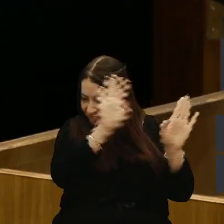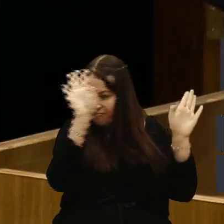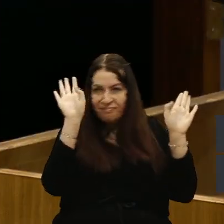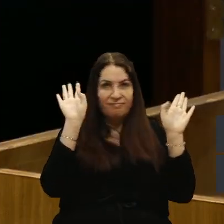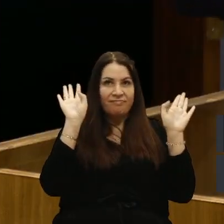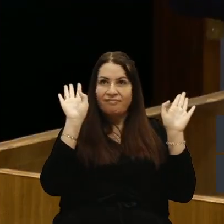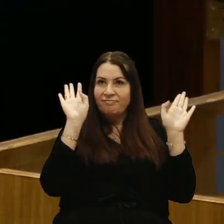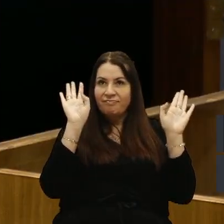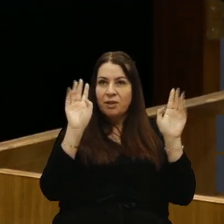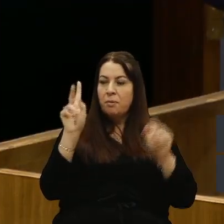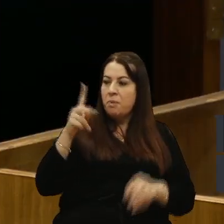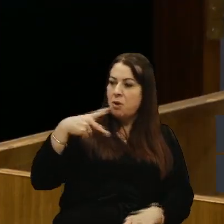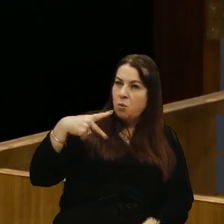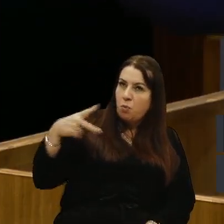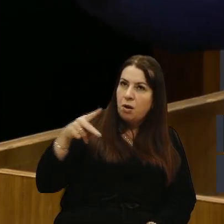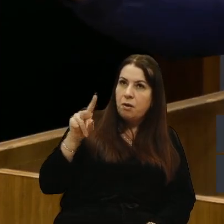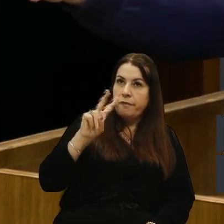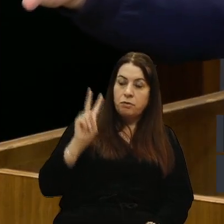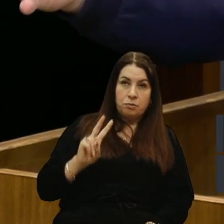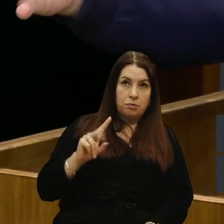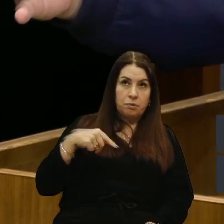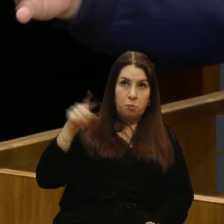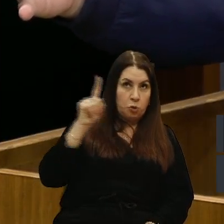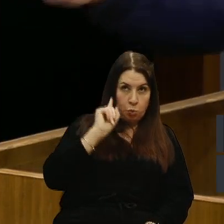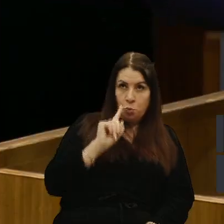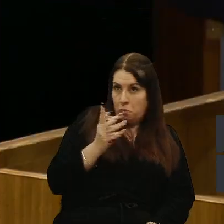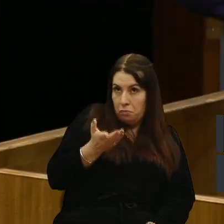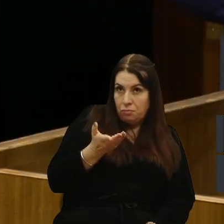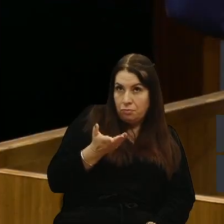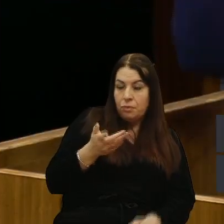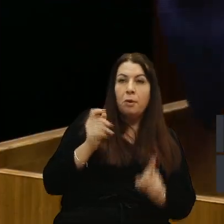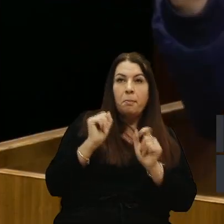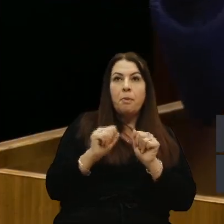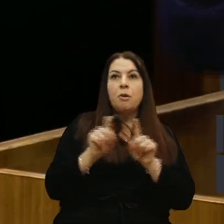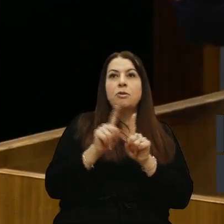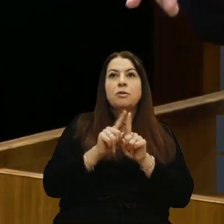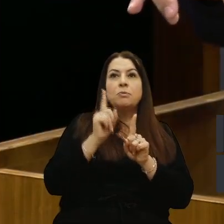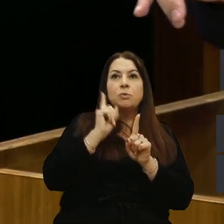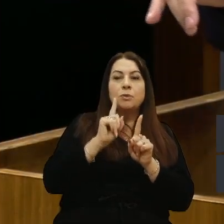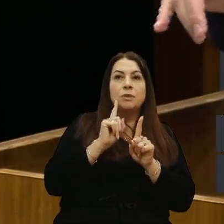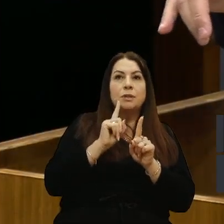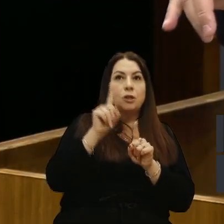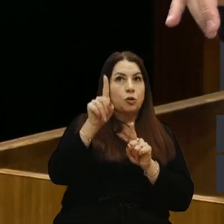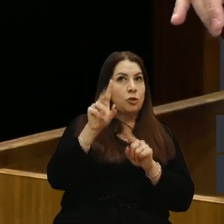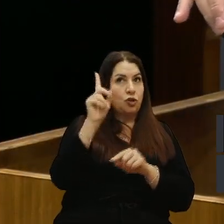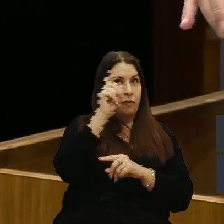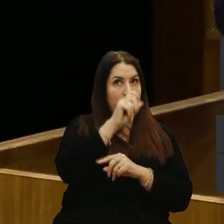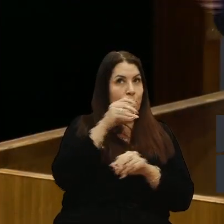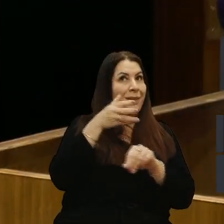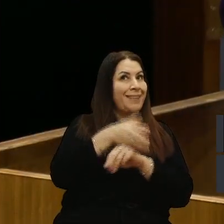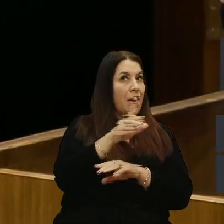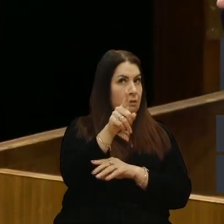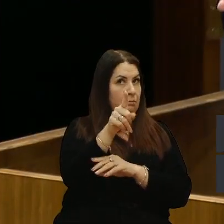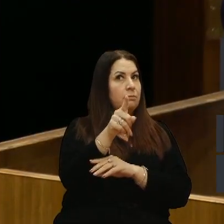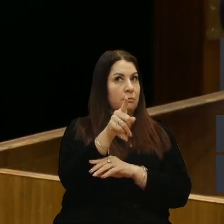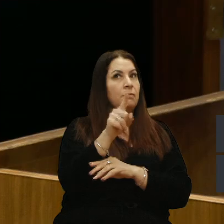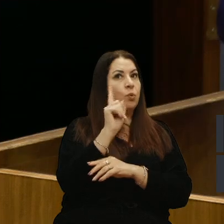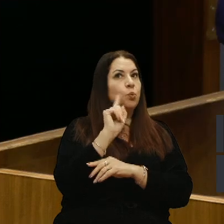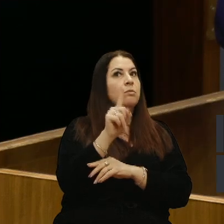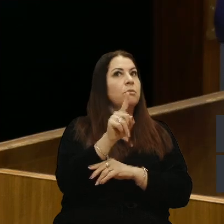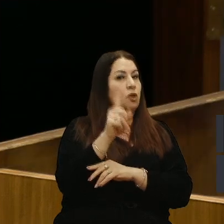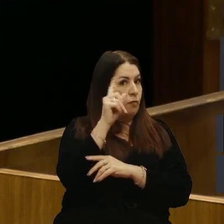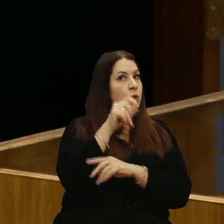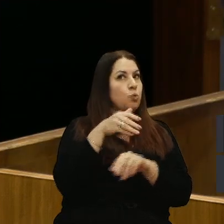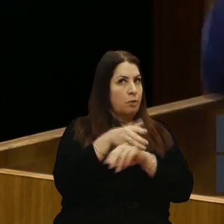saudações. Paraguai, Venezuela, pode ir para os Estados Unidos, podem ir para os Estados Unidos. Só que é difícil entrar, tá? Lá nos Estados Unidos